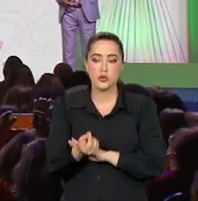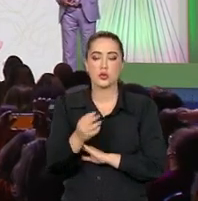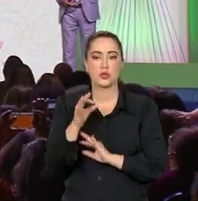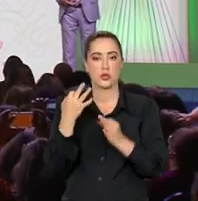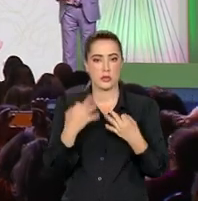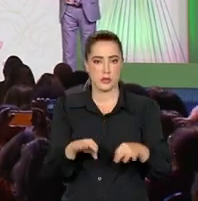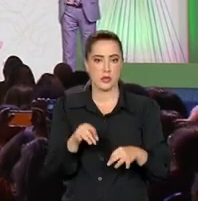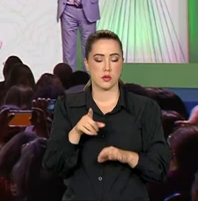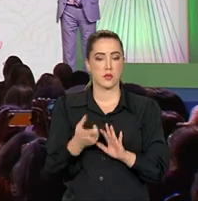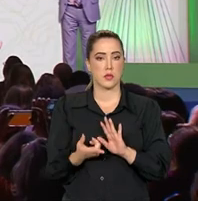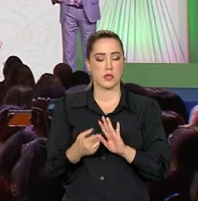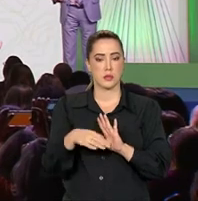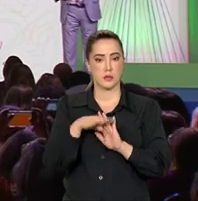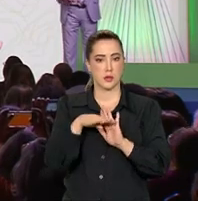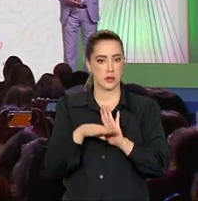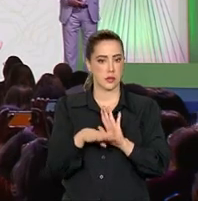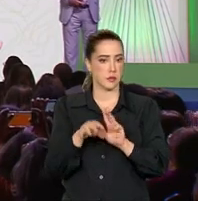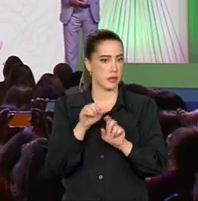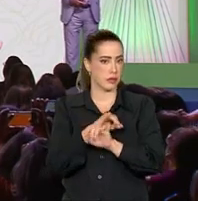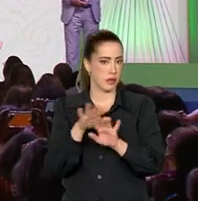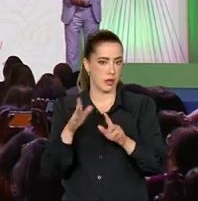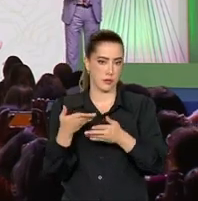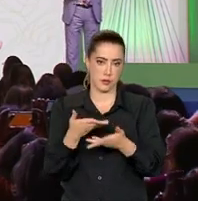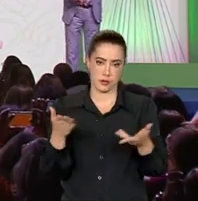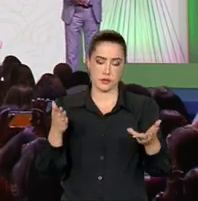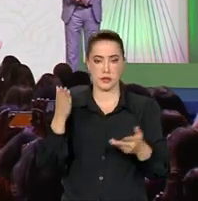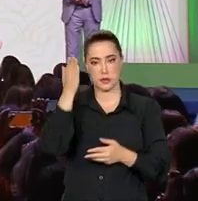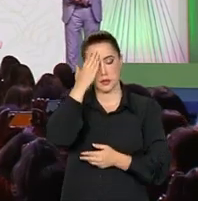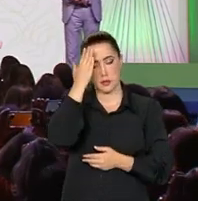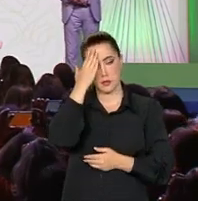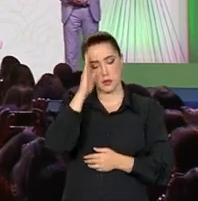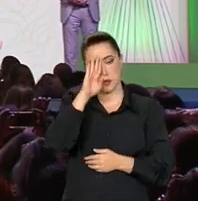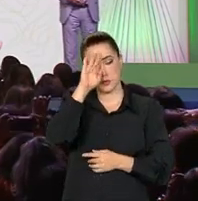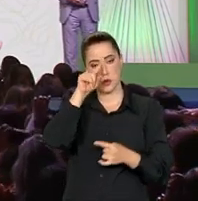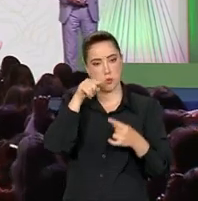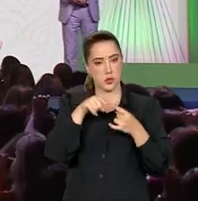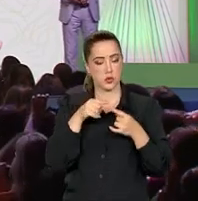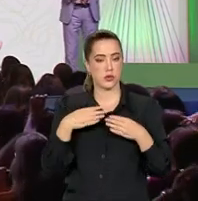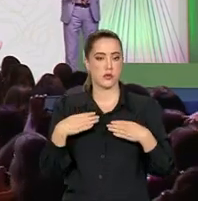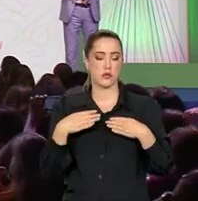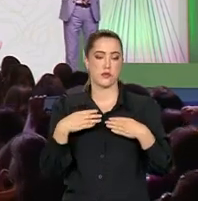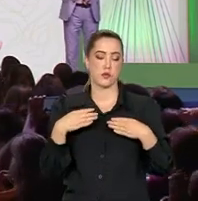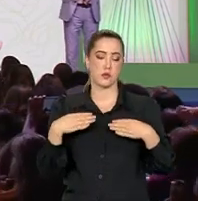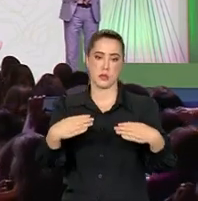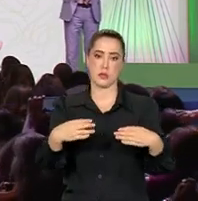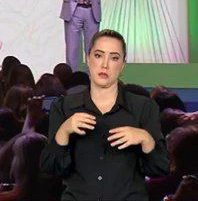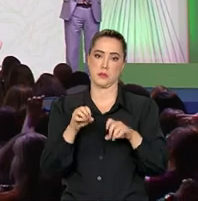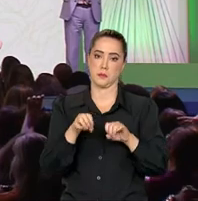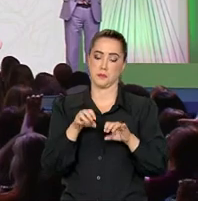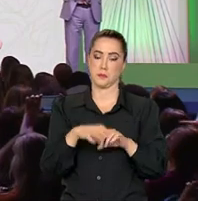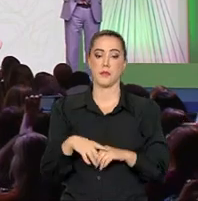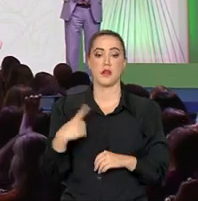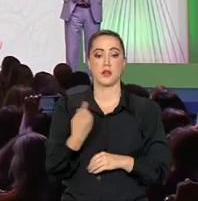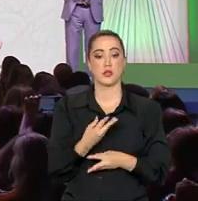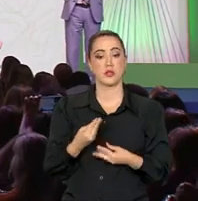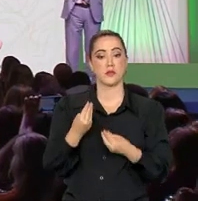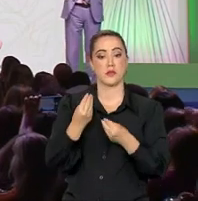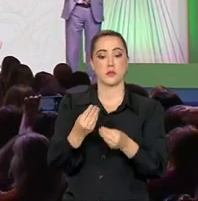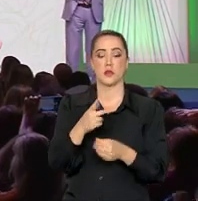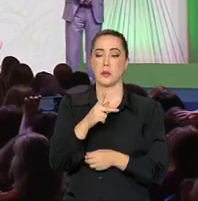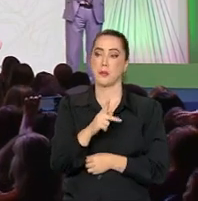programa, deixar isso muito claro para vocês, isso é uma prioridade do Ministério. Nós vamos estar disponibilizando através do